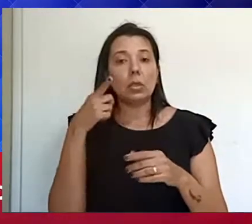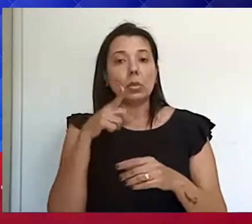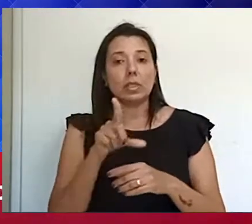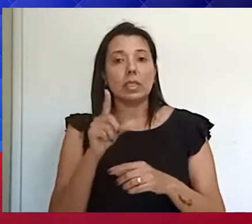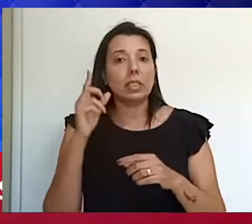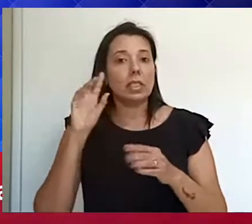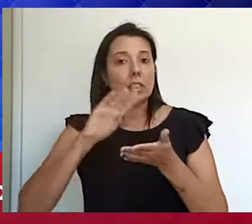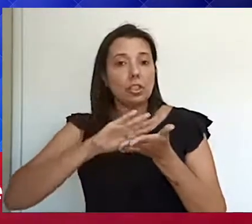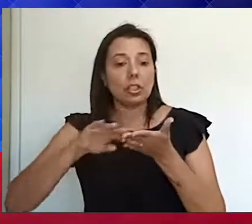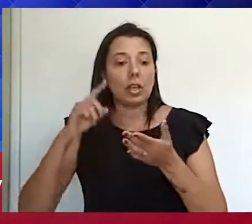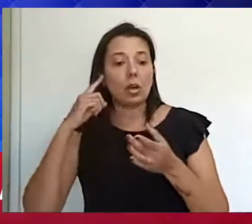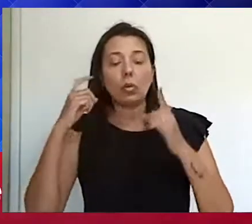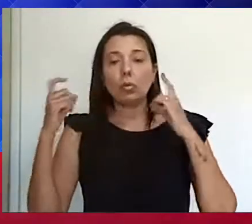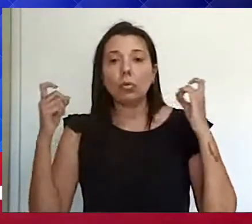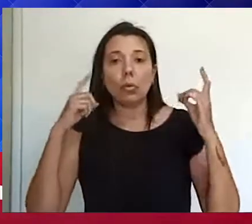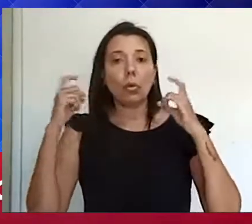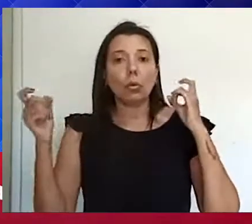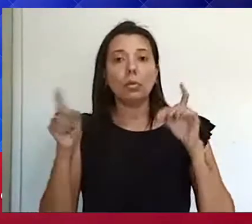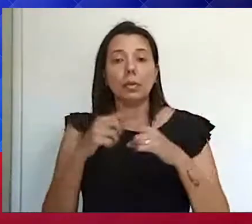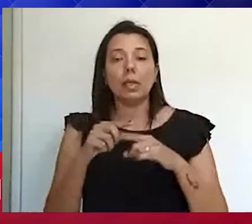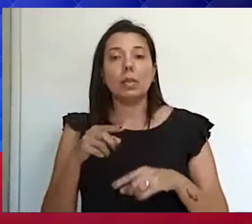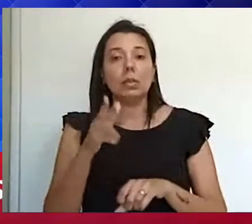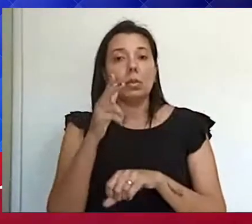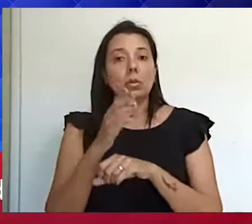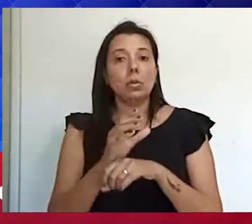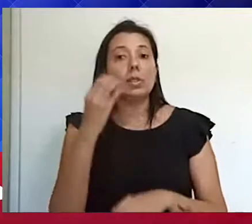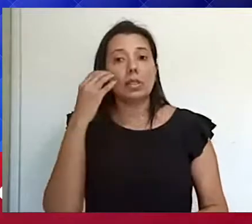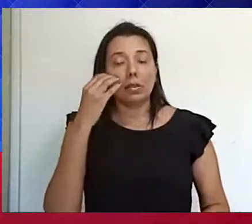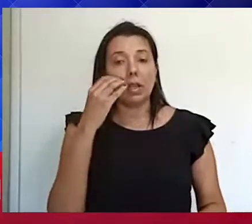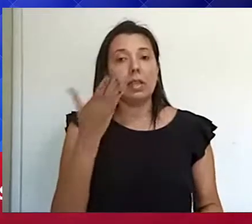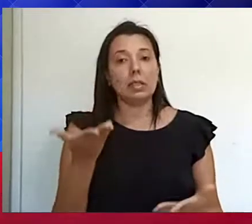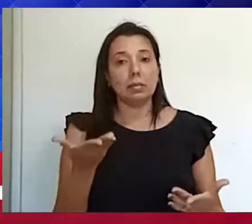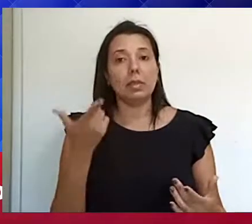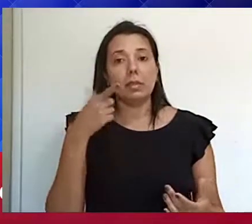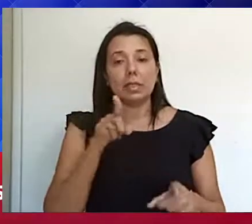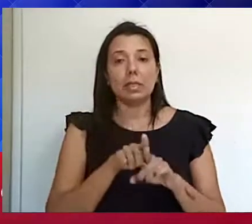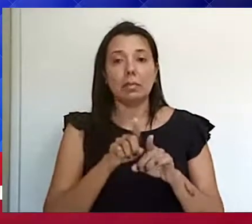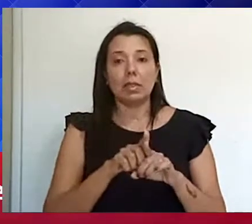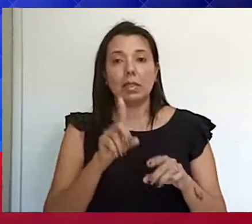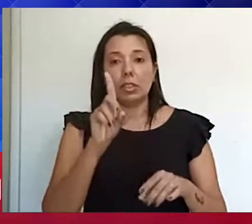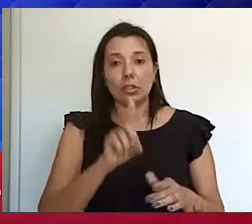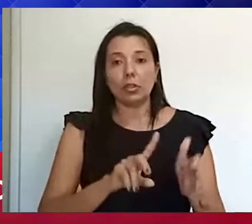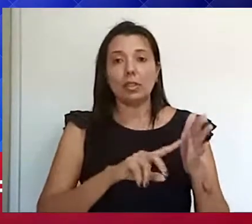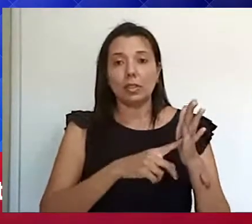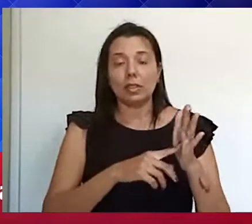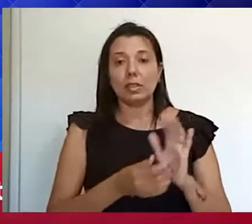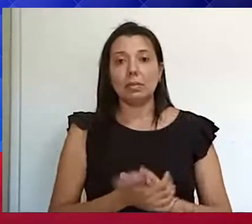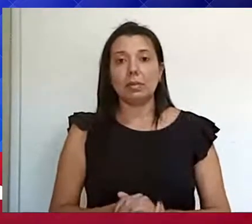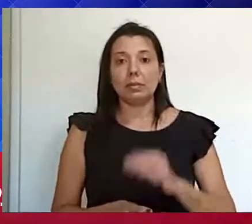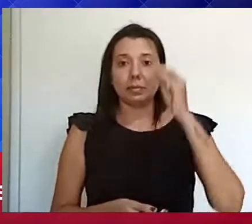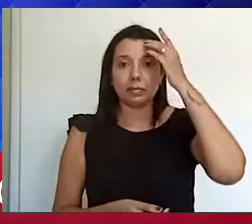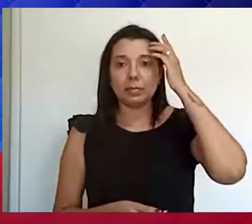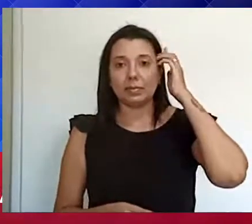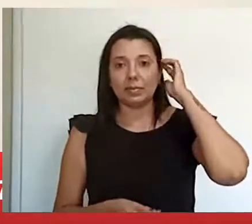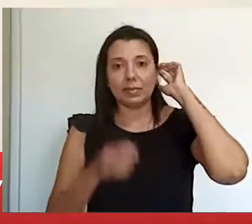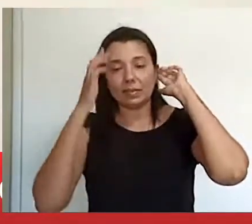vamos tentando, que a gente quer ouvir também a diretoria do Simpro. Opa, agora sim.